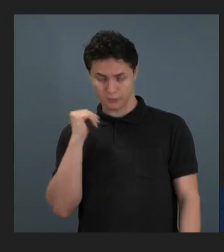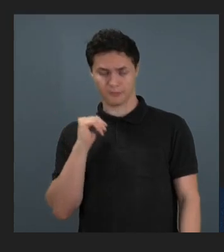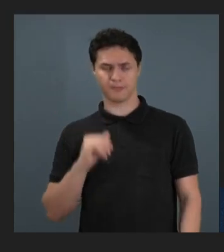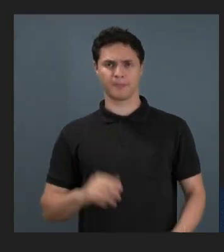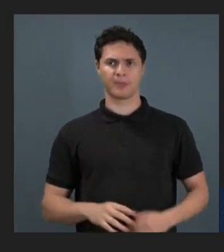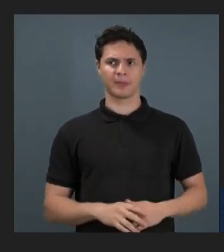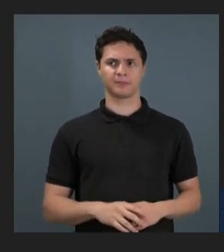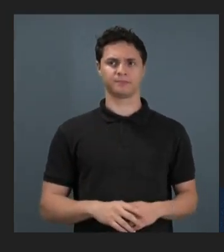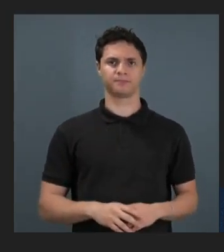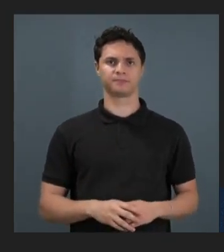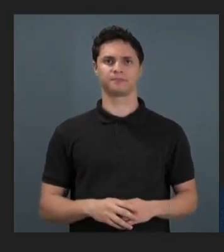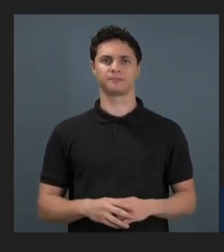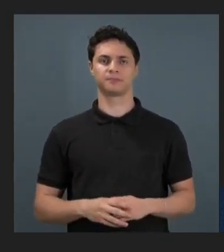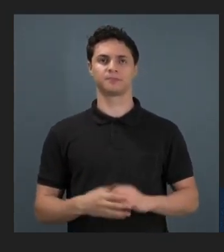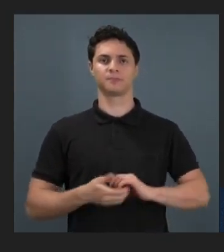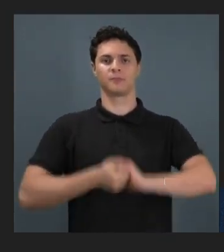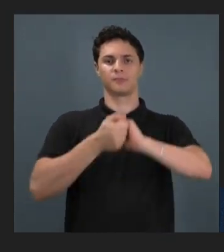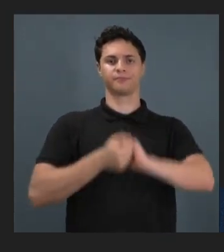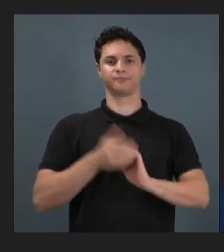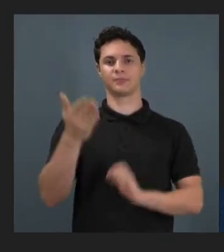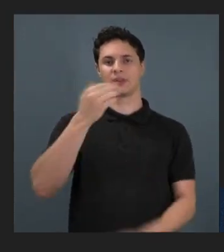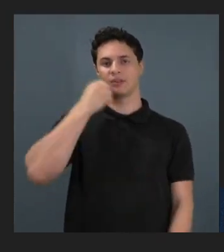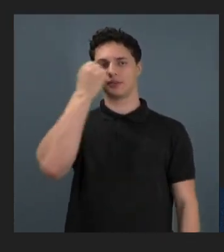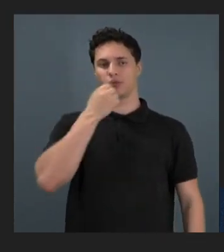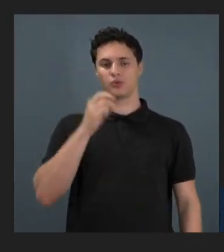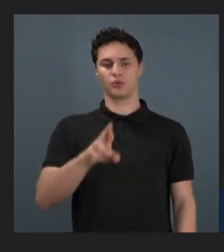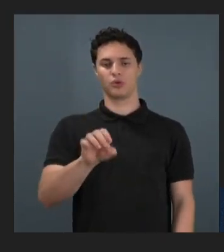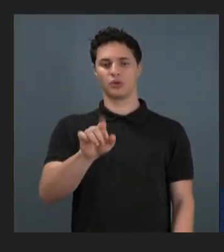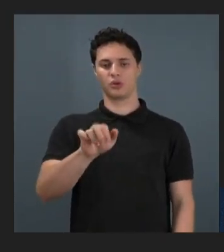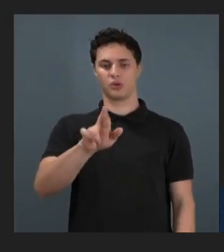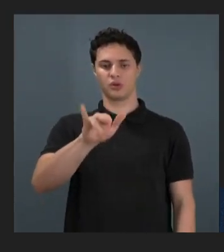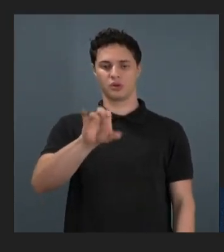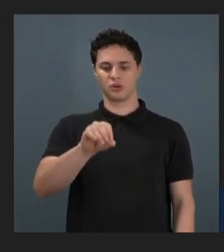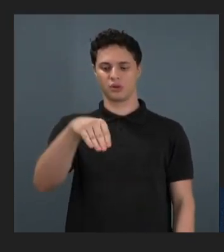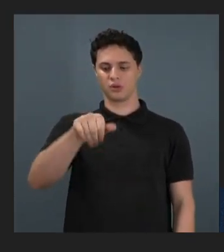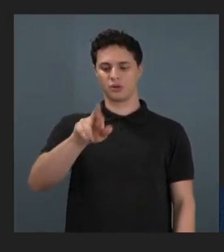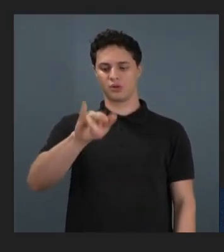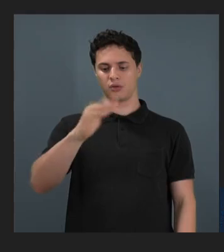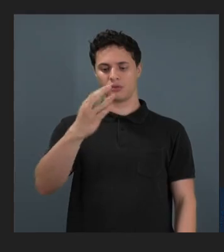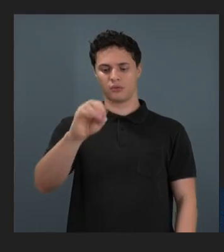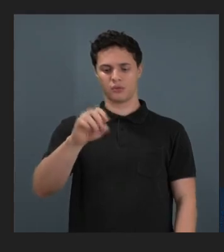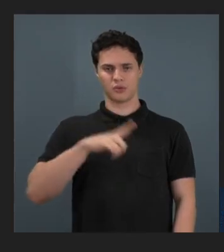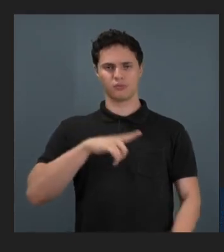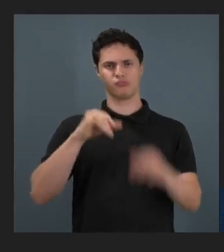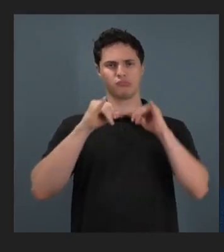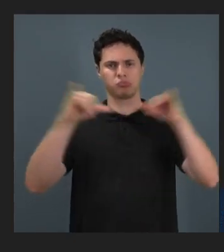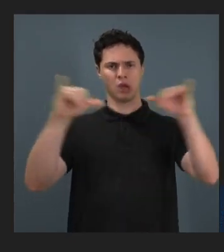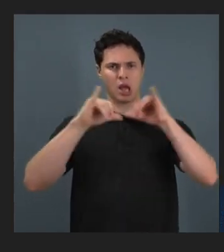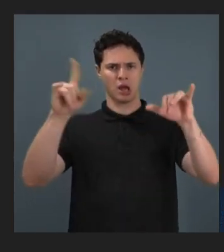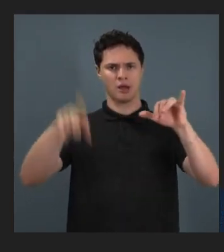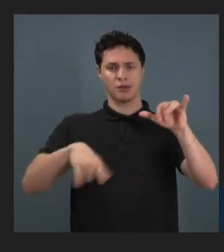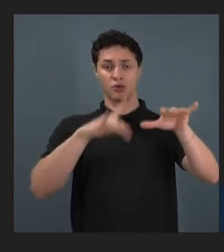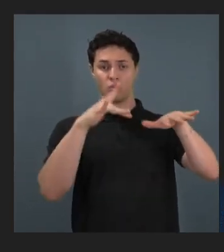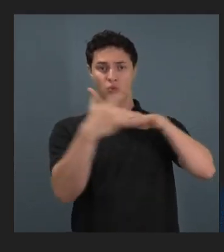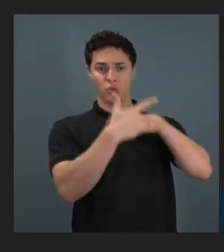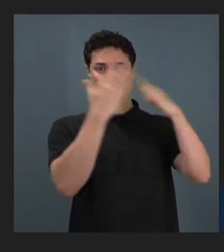e eu quero cumprimentar aqui o senador Rogério Marinho por uma postagem sua nas redes sociais, pegando